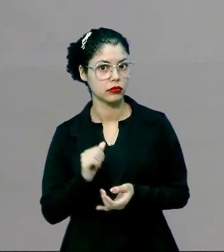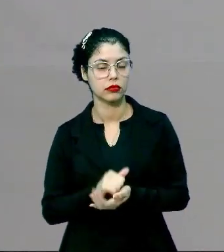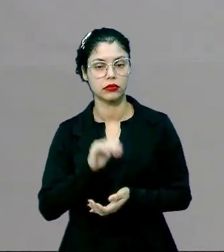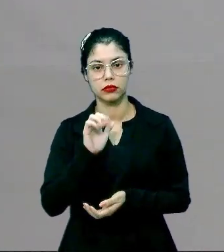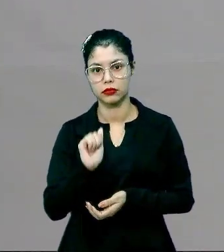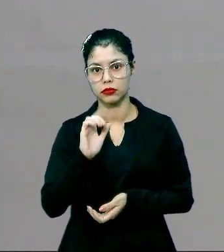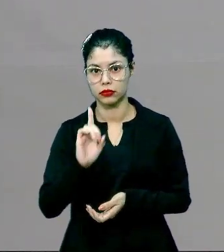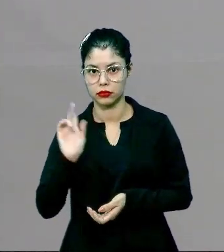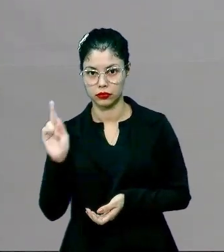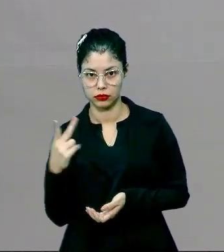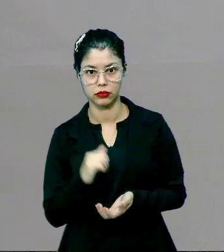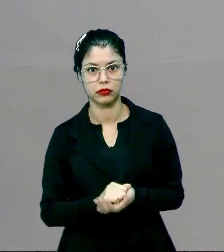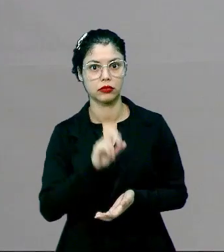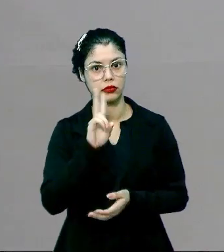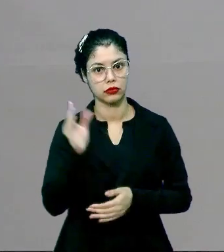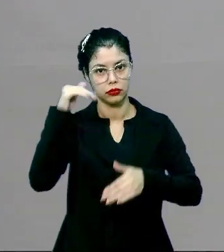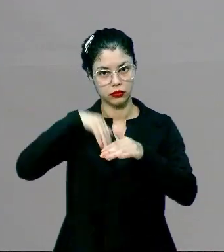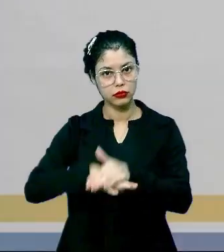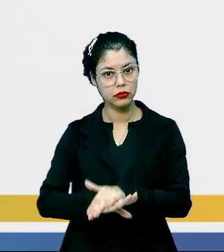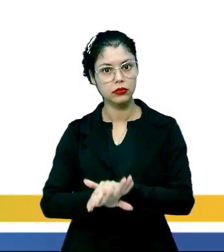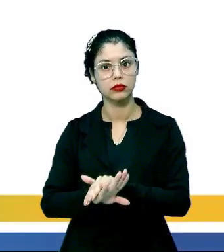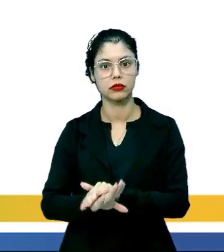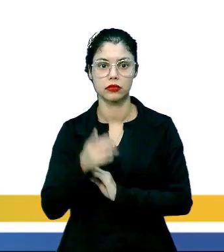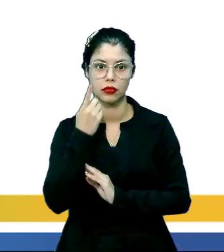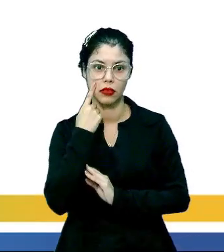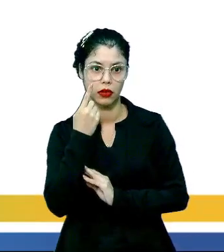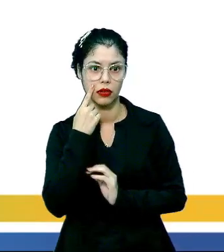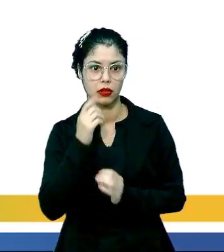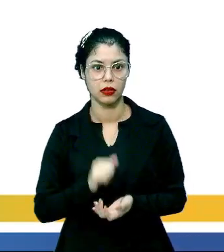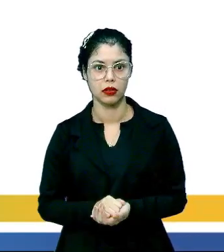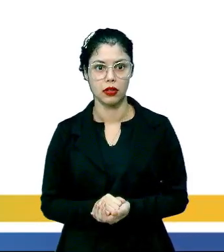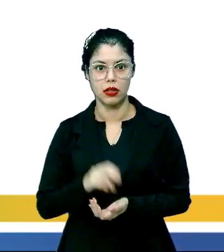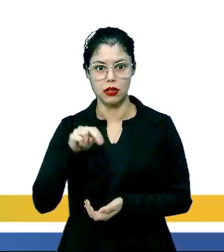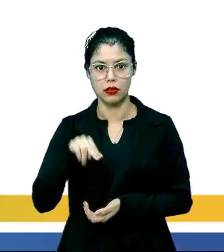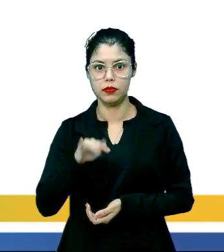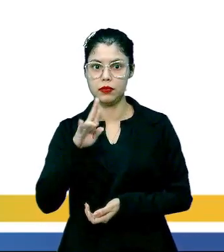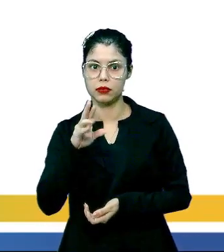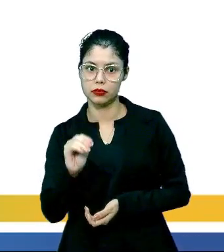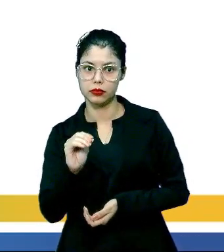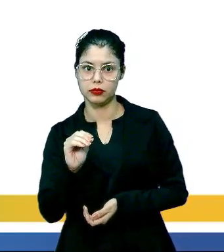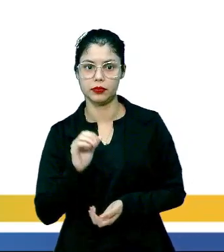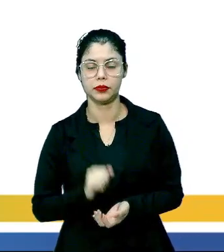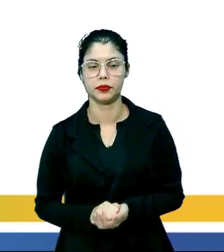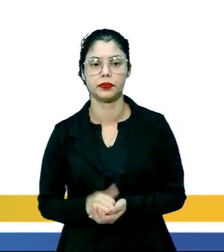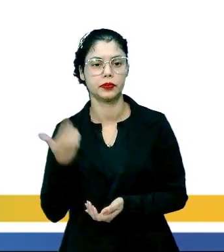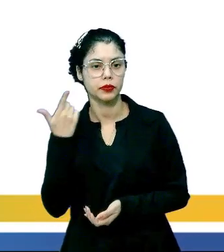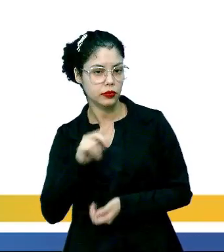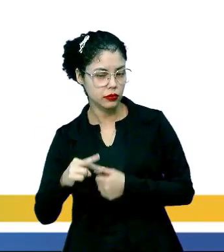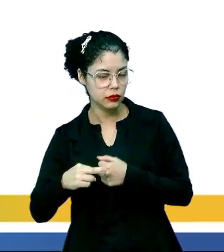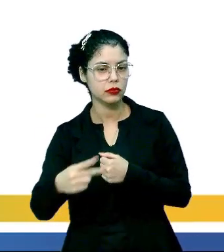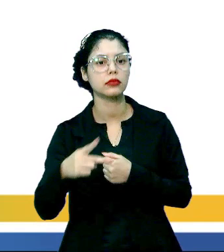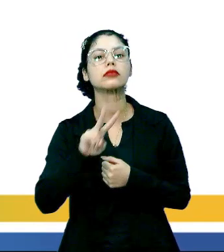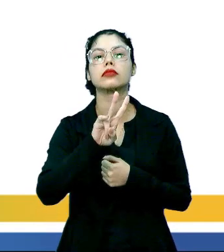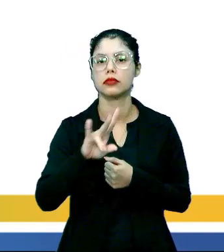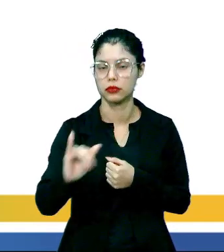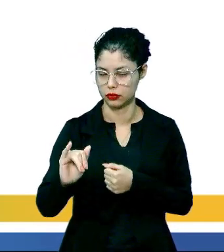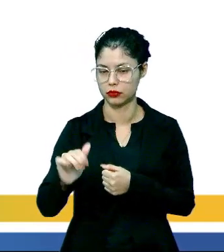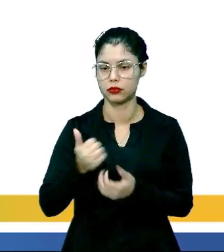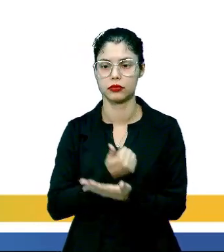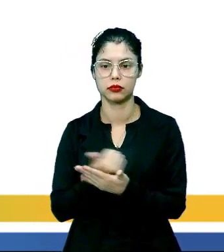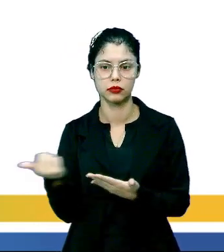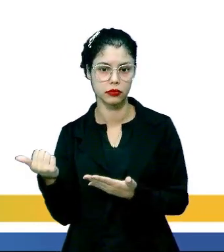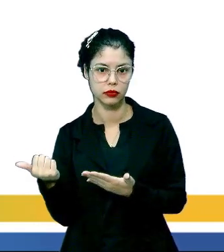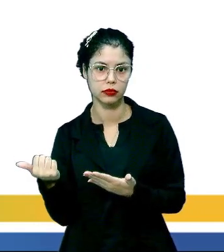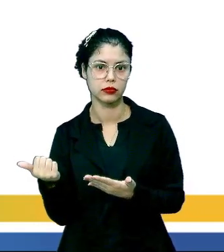ADH, porém ele vai ficar armazenado, olha só na imagem, na neurohipófise, que consequentemente vai